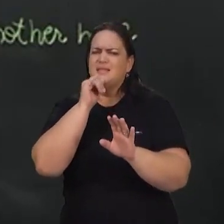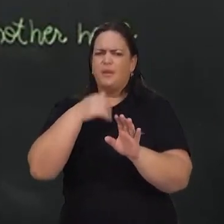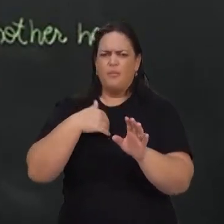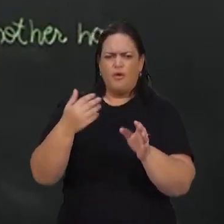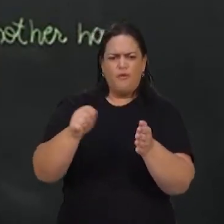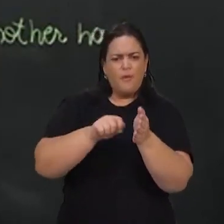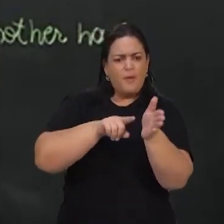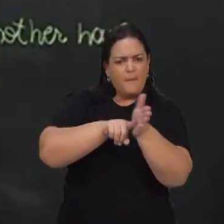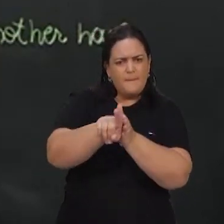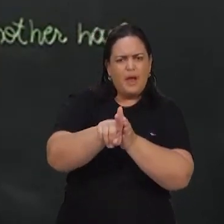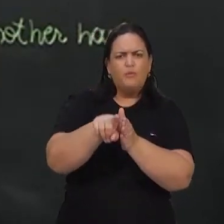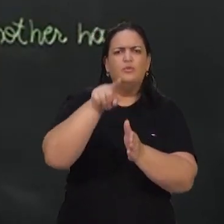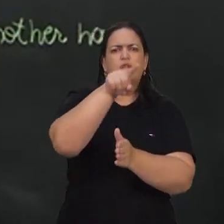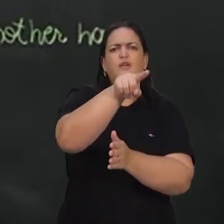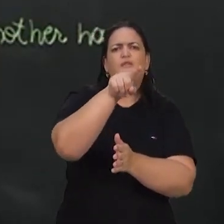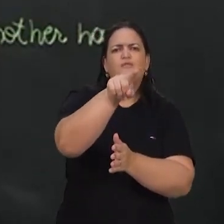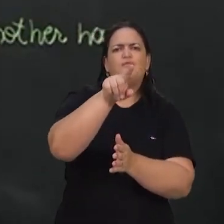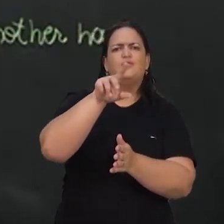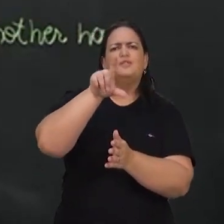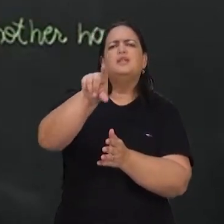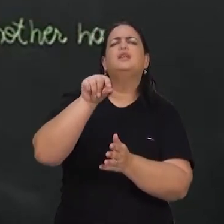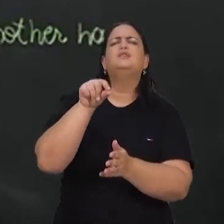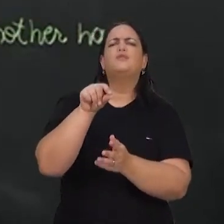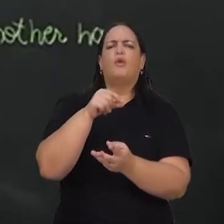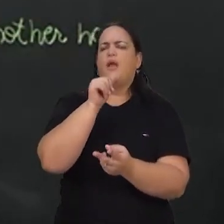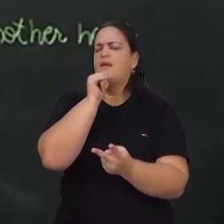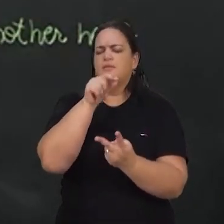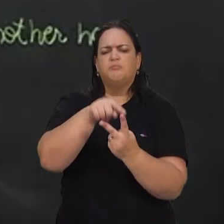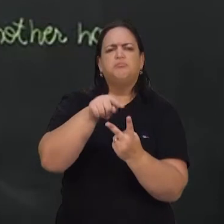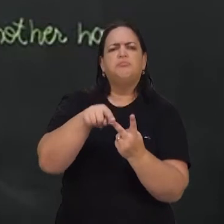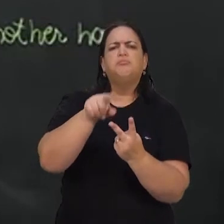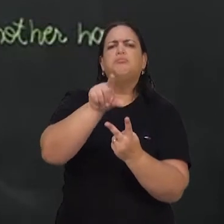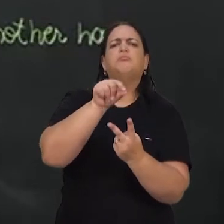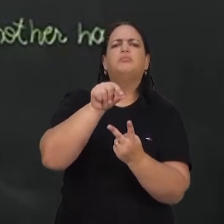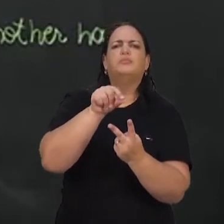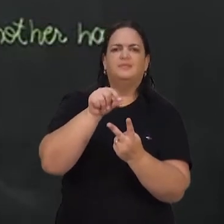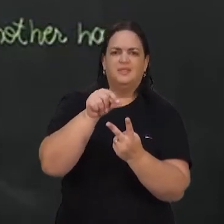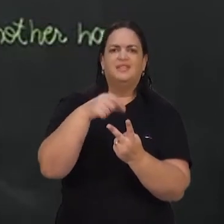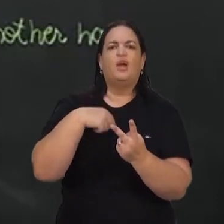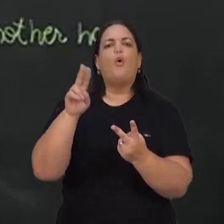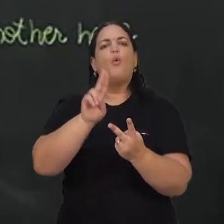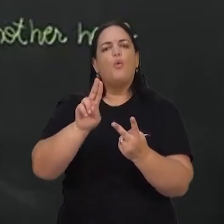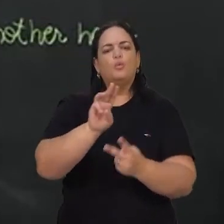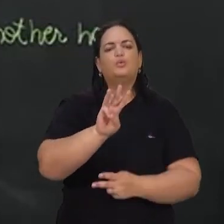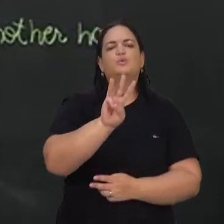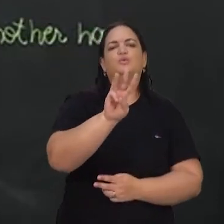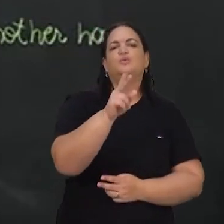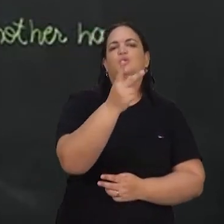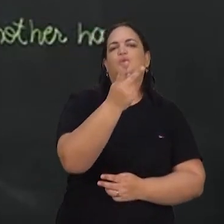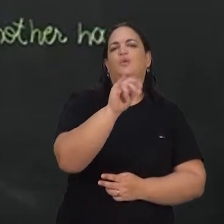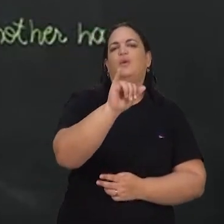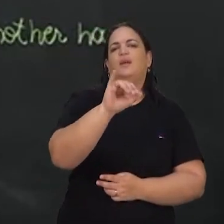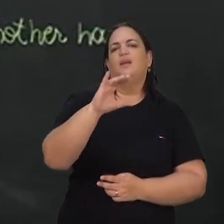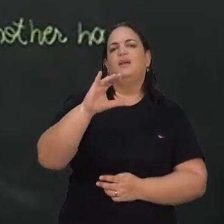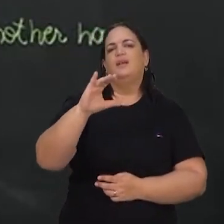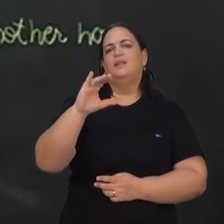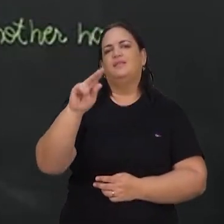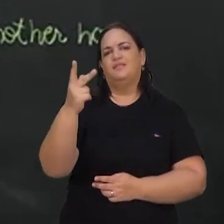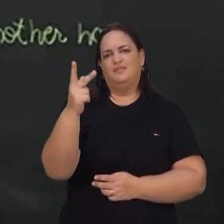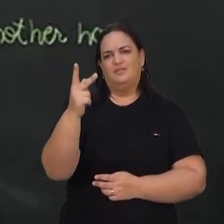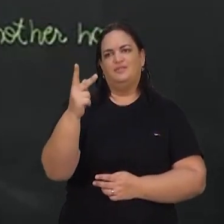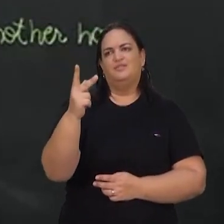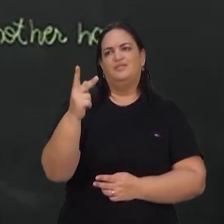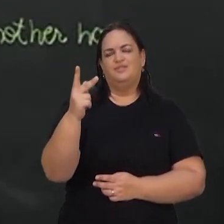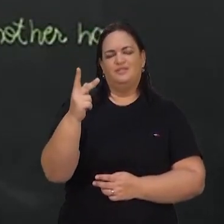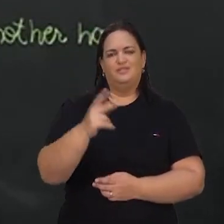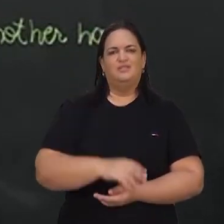apresenta opções, uma, duas, a gente usa o which. Olha aqui, ó, prefer, gente, fala sério, prefer